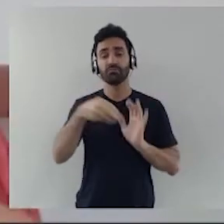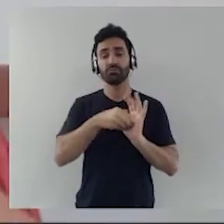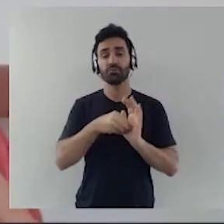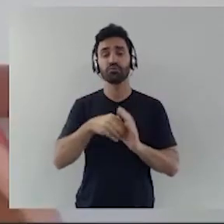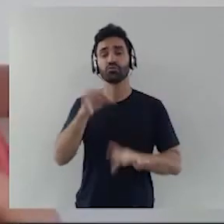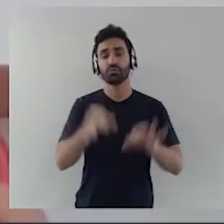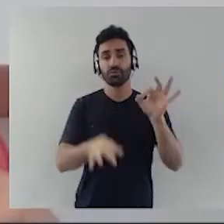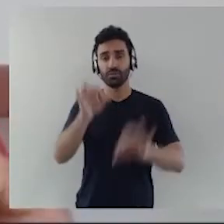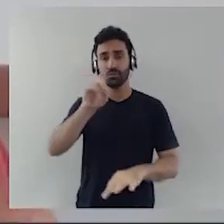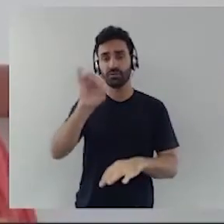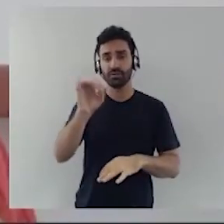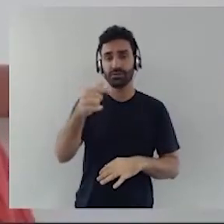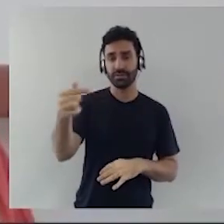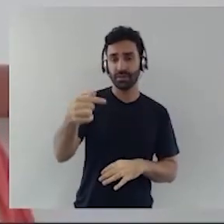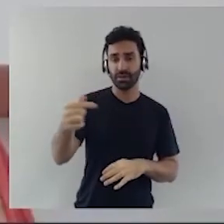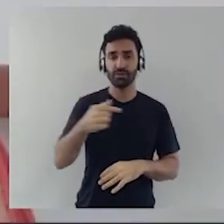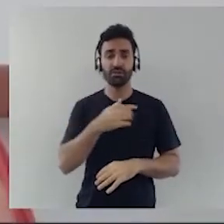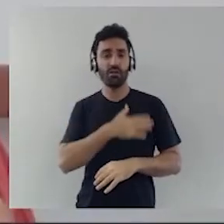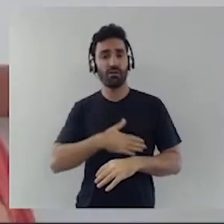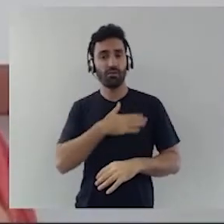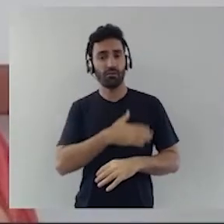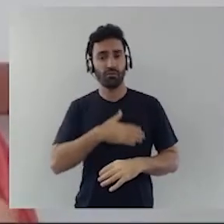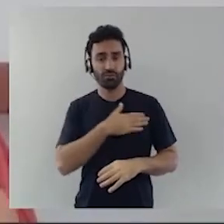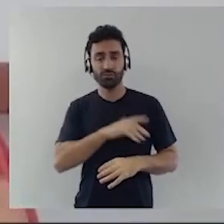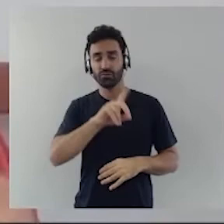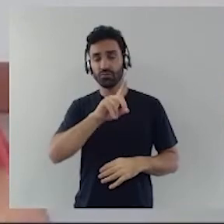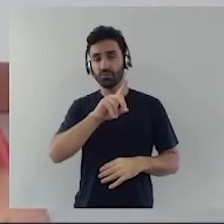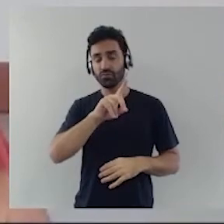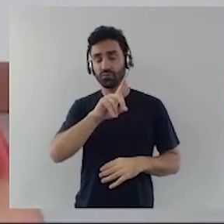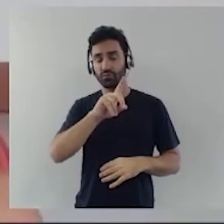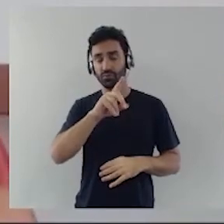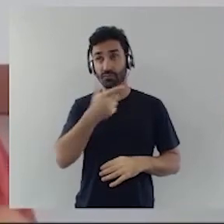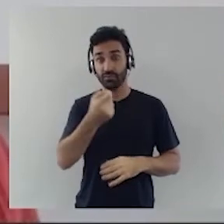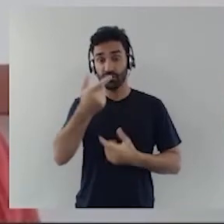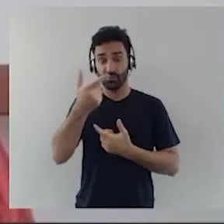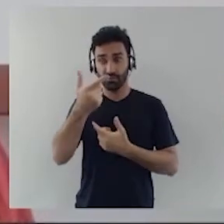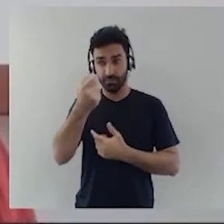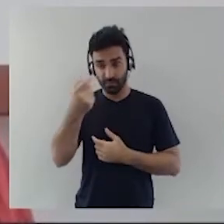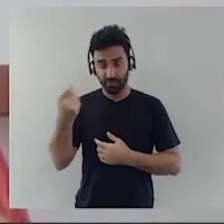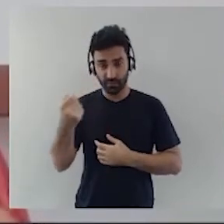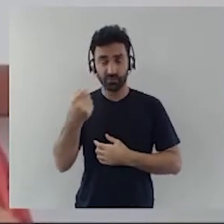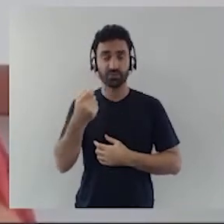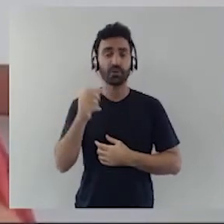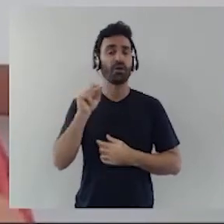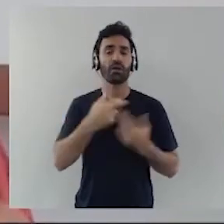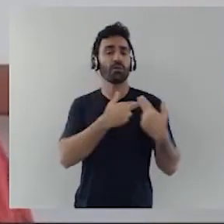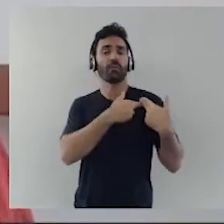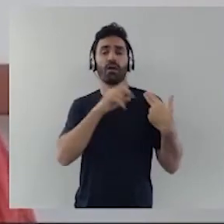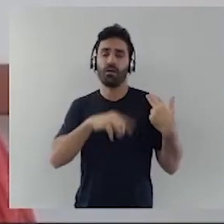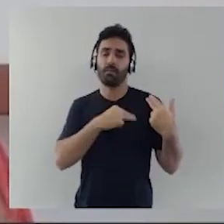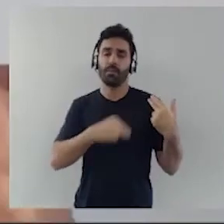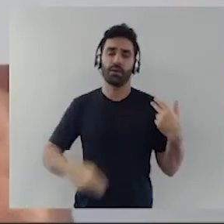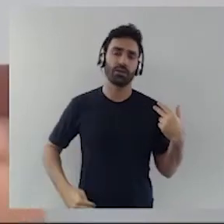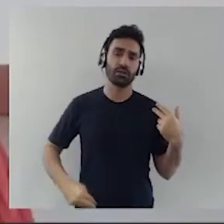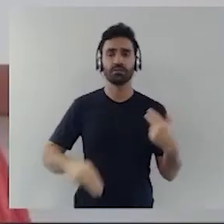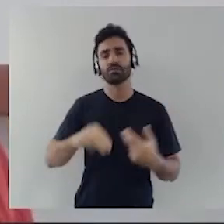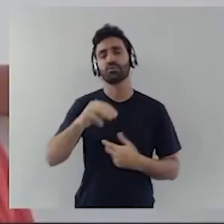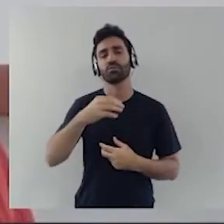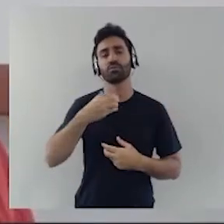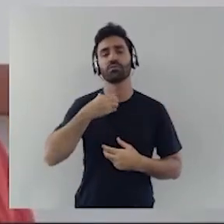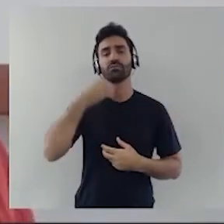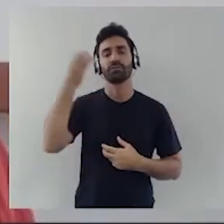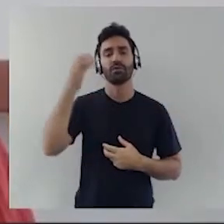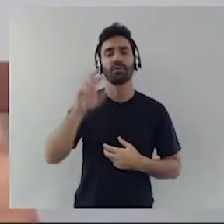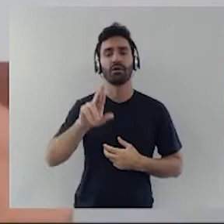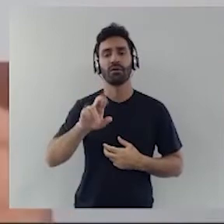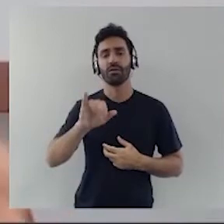agendado para o dia sete de agosto de 2020 o relator é o ministro ricardo lewandowski e o que há